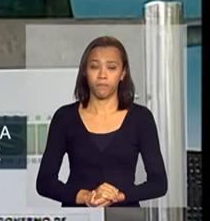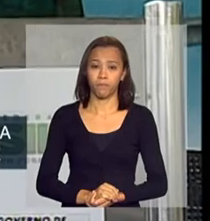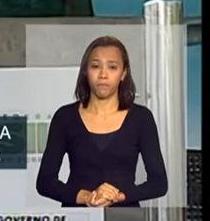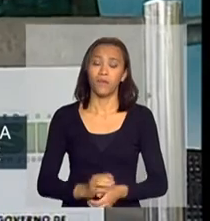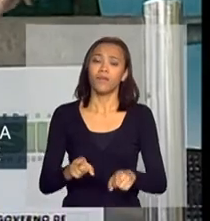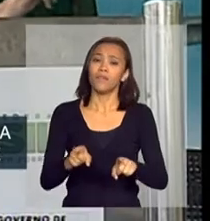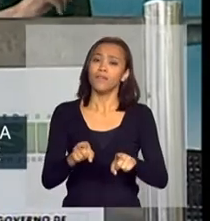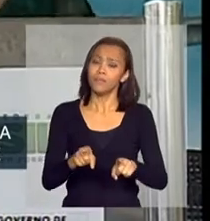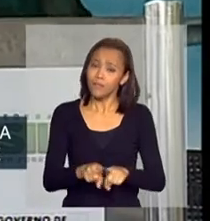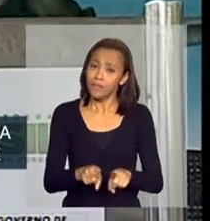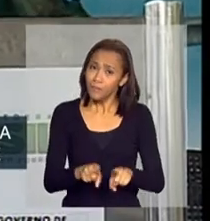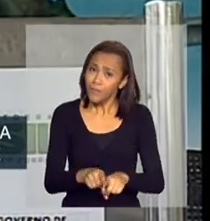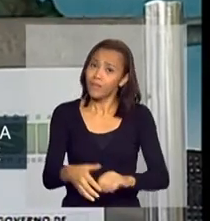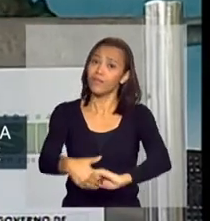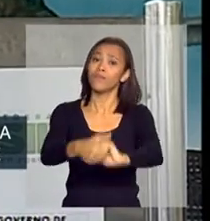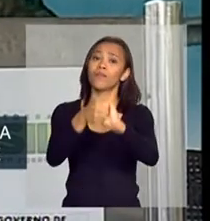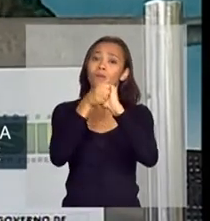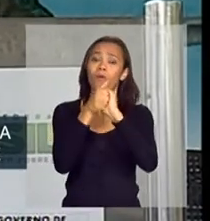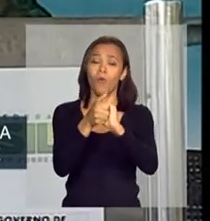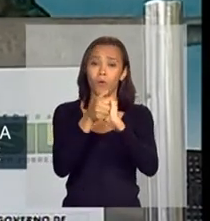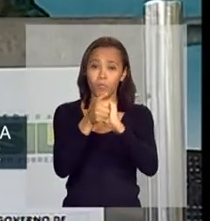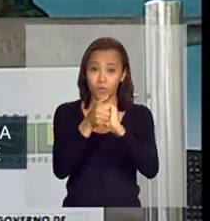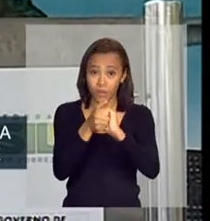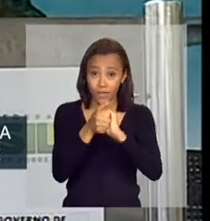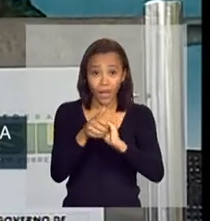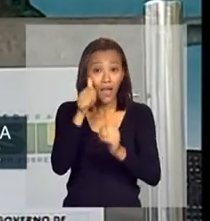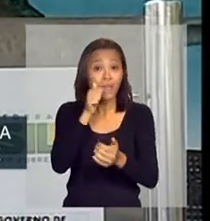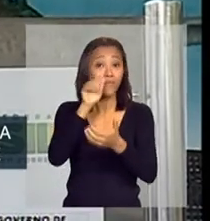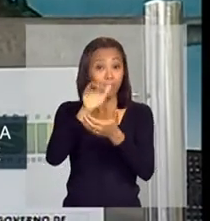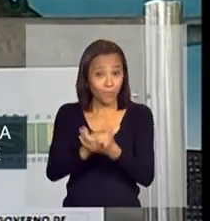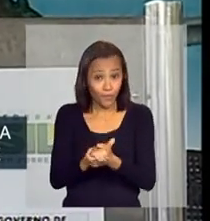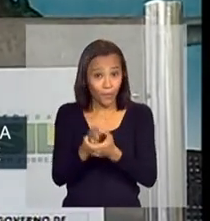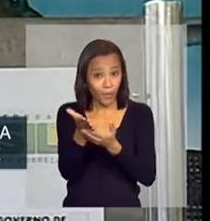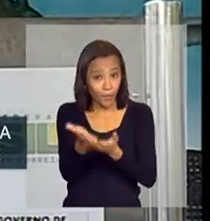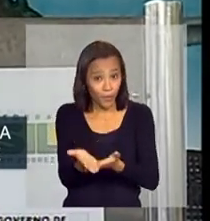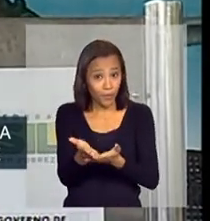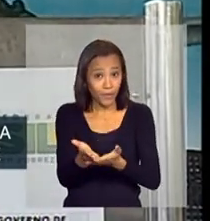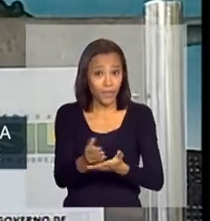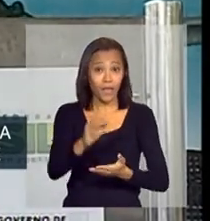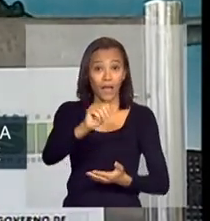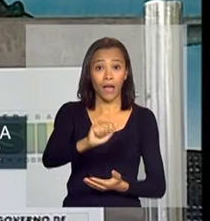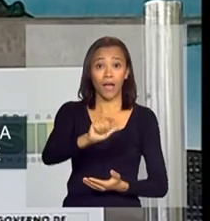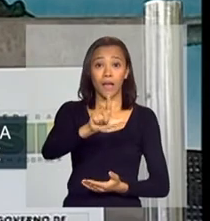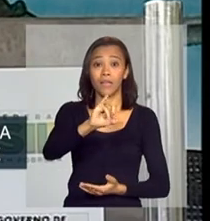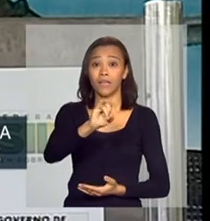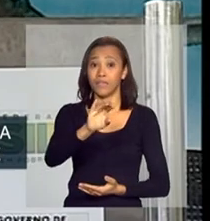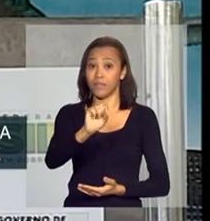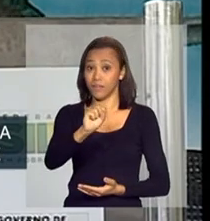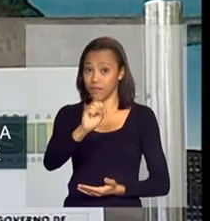E eu queria também cumprimentar a primeira-dama, a Liz Yara Reis.